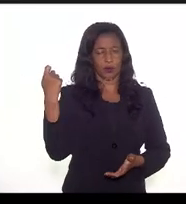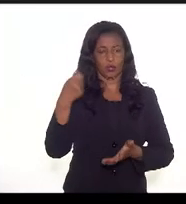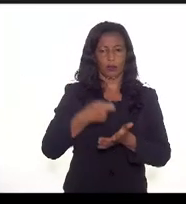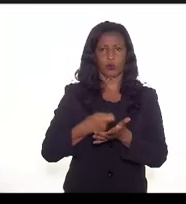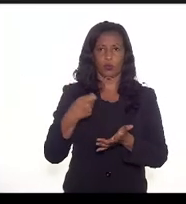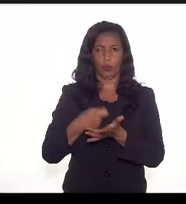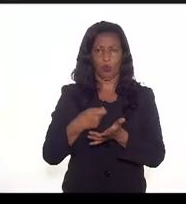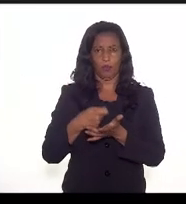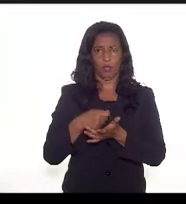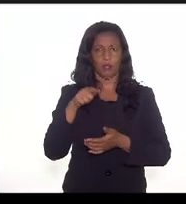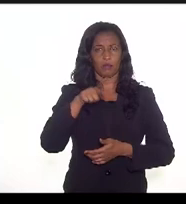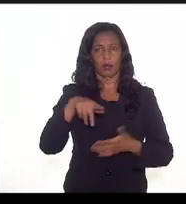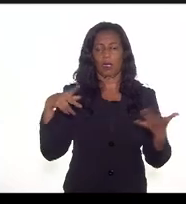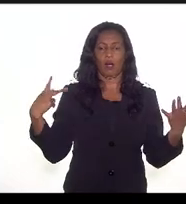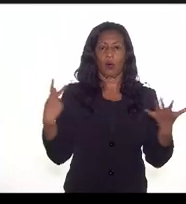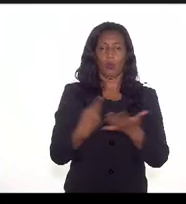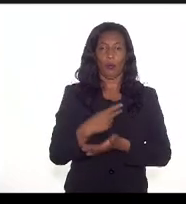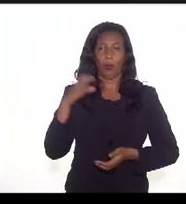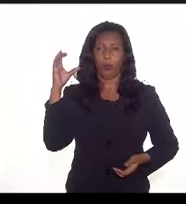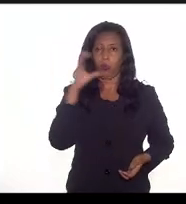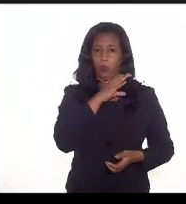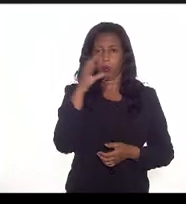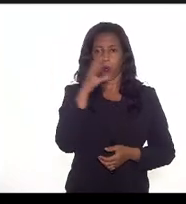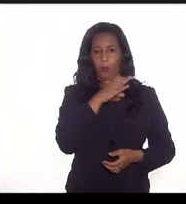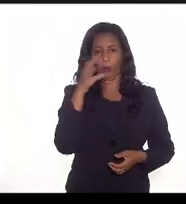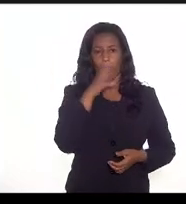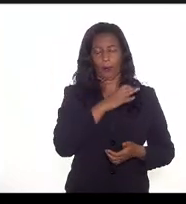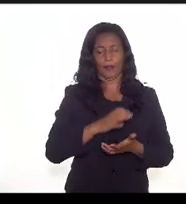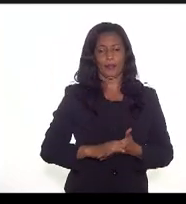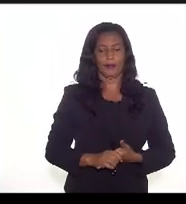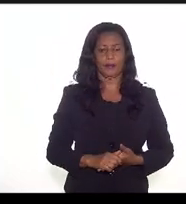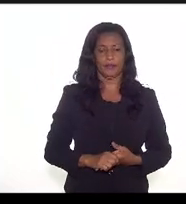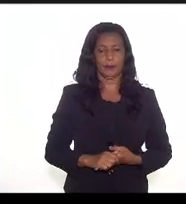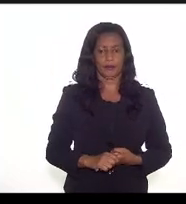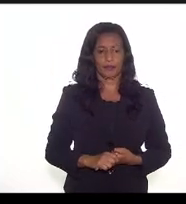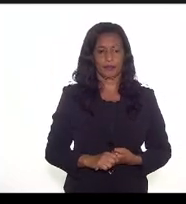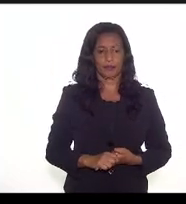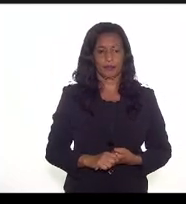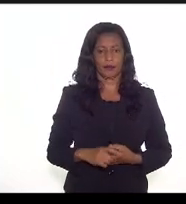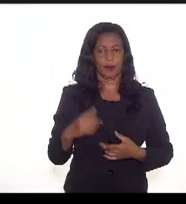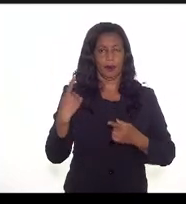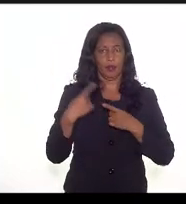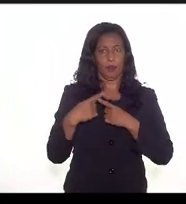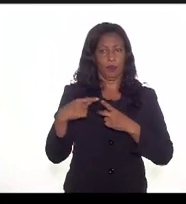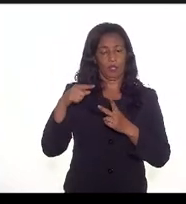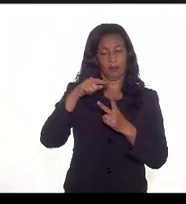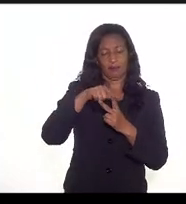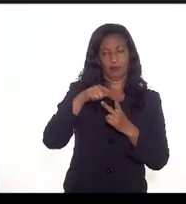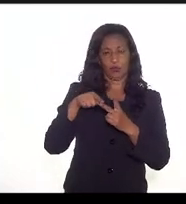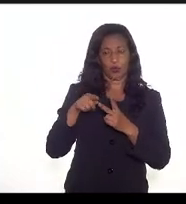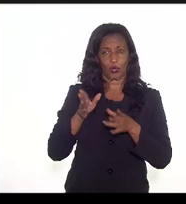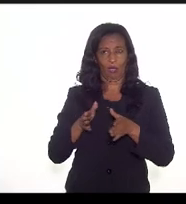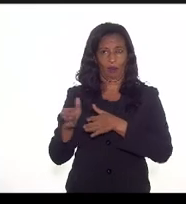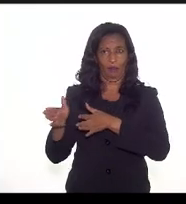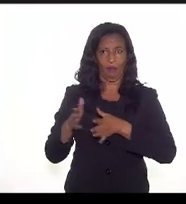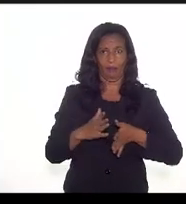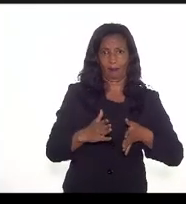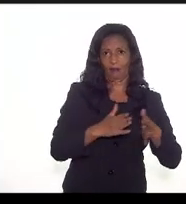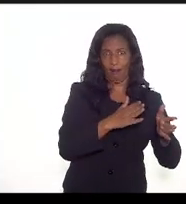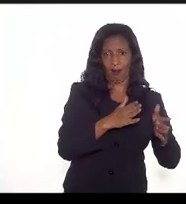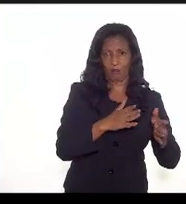isso aconteça o mais rápido possível. Porque são duas vertentes. A vertente